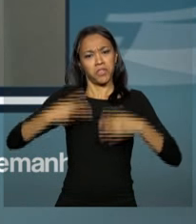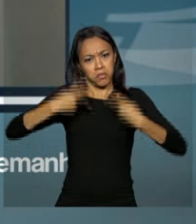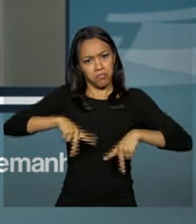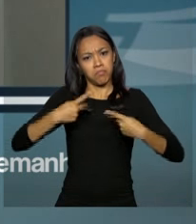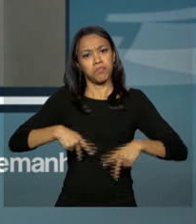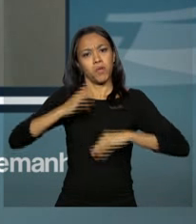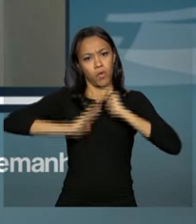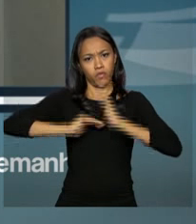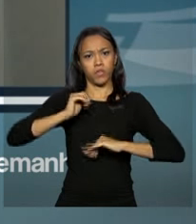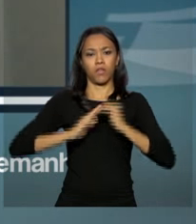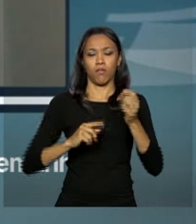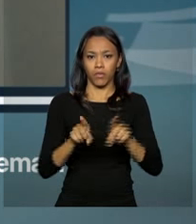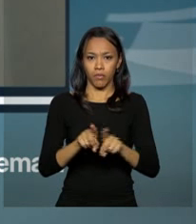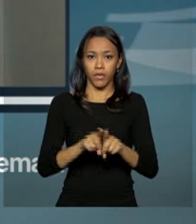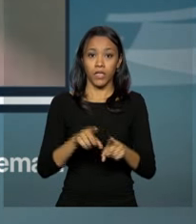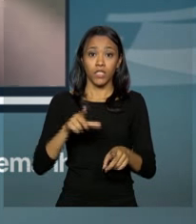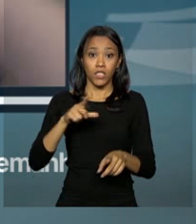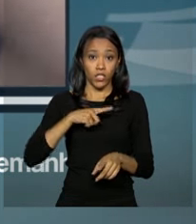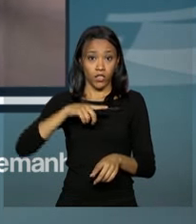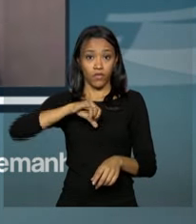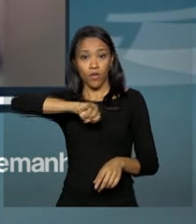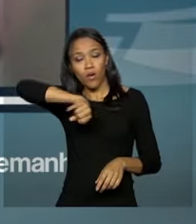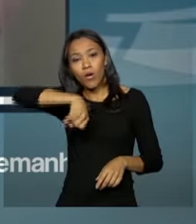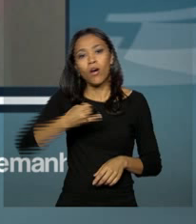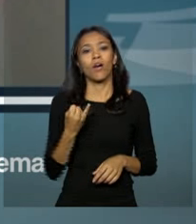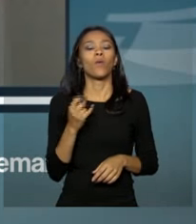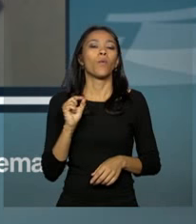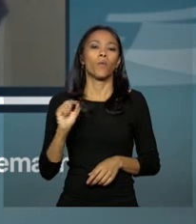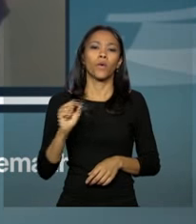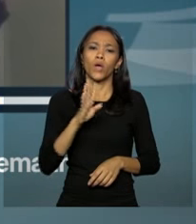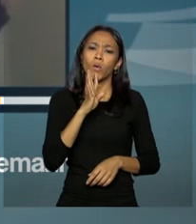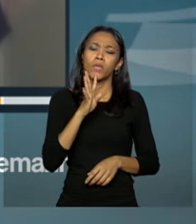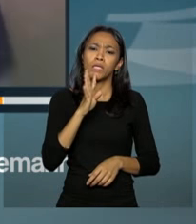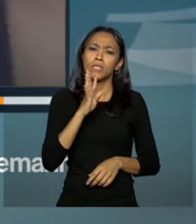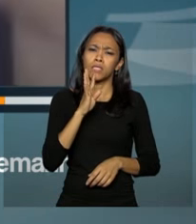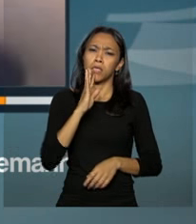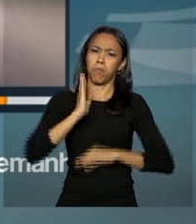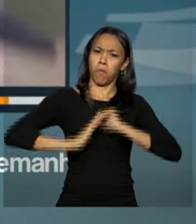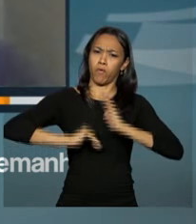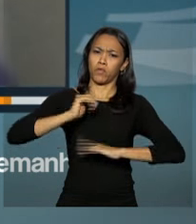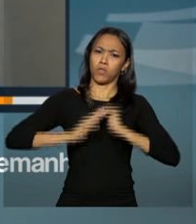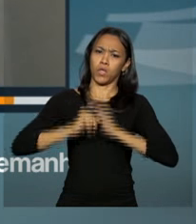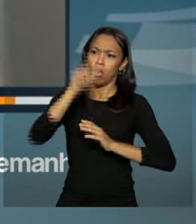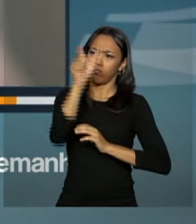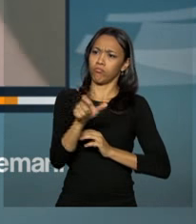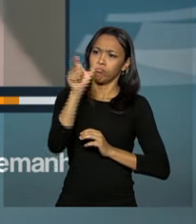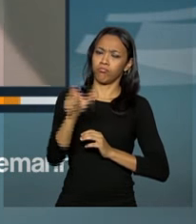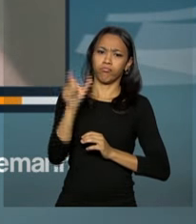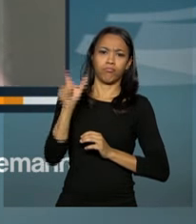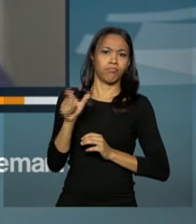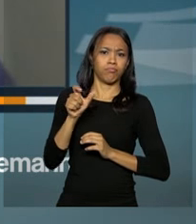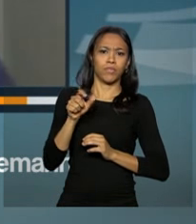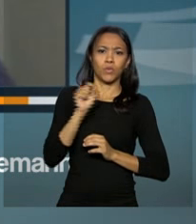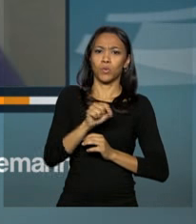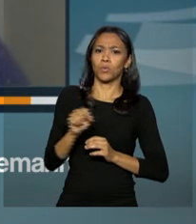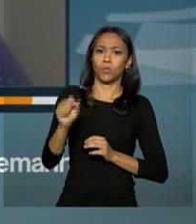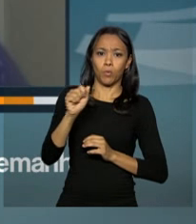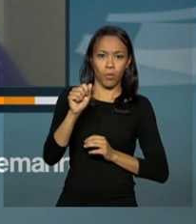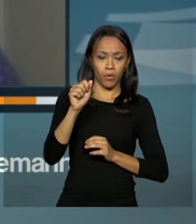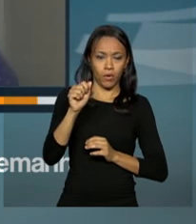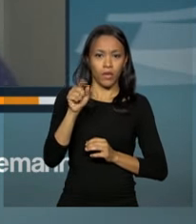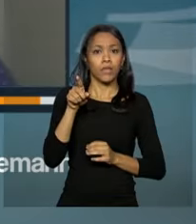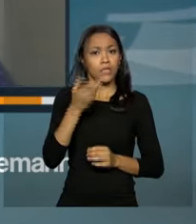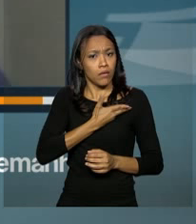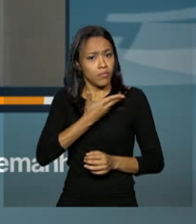acadêmica e profissional. Tive a chance de conhecer grandes profissionais de todas as partes do país que se